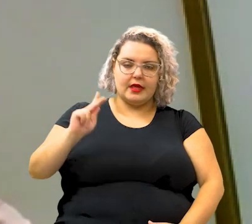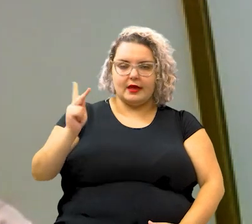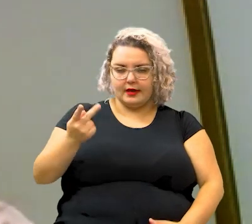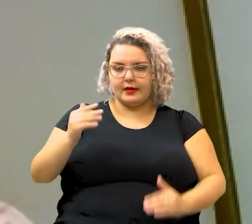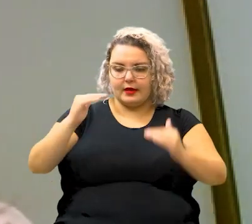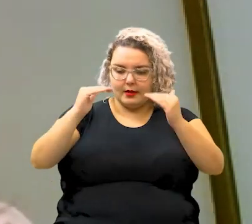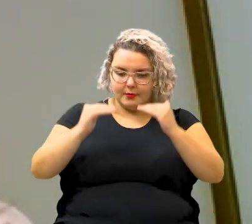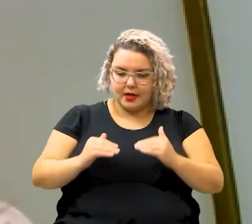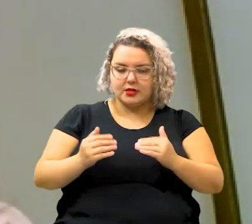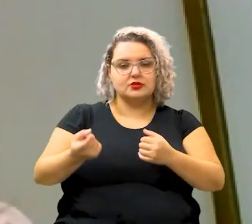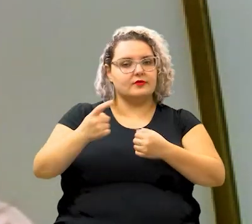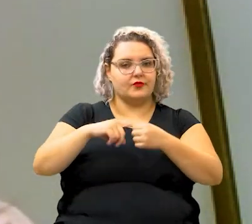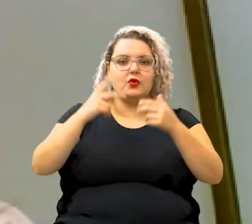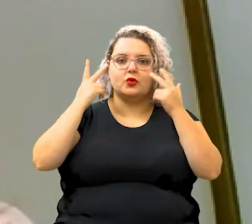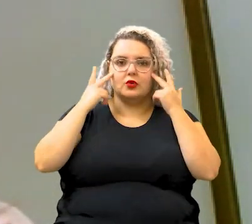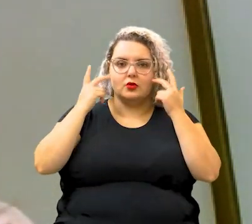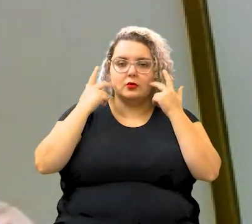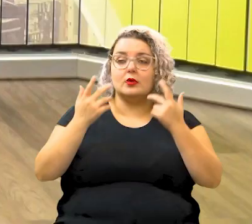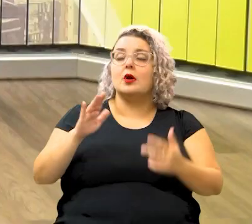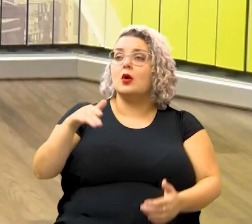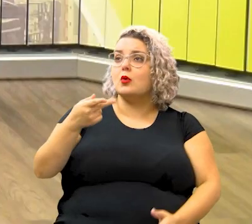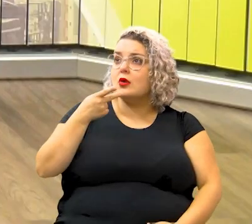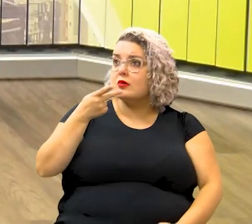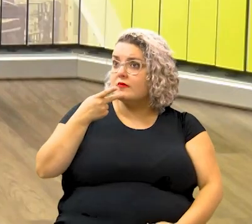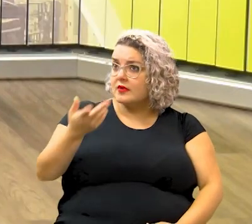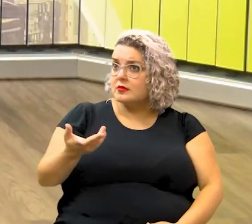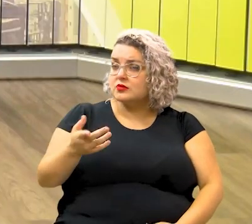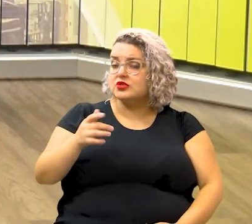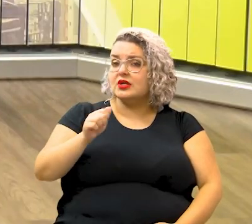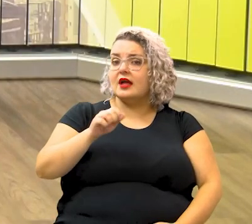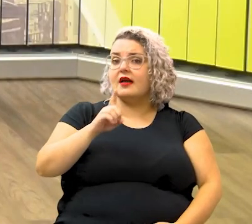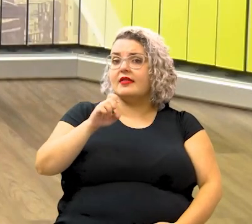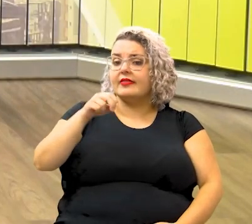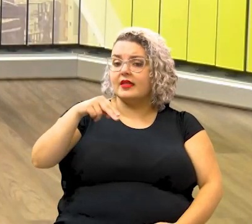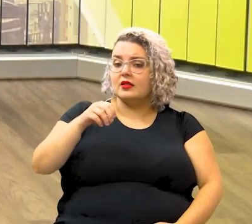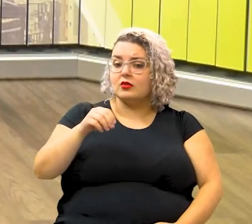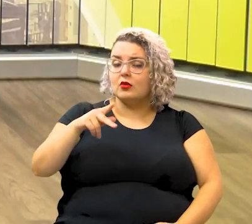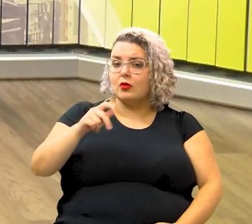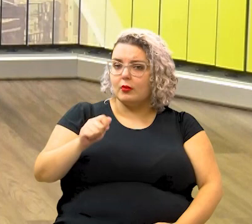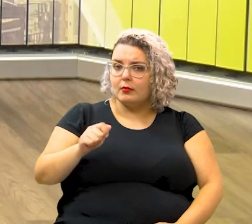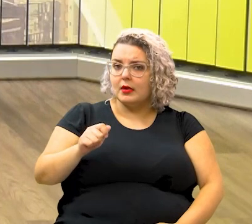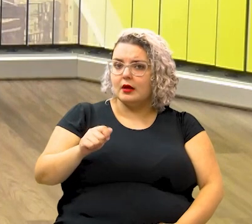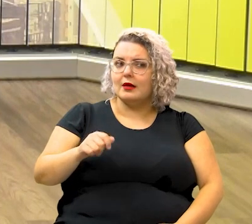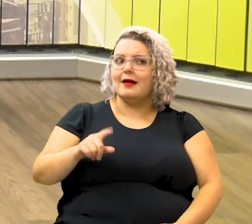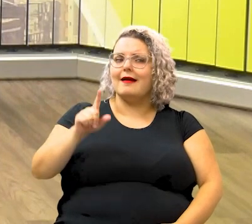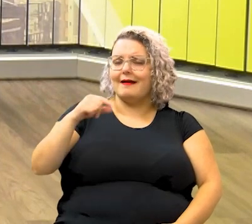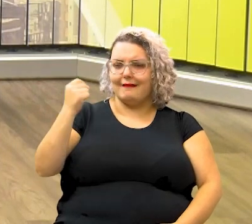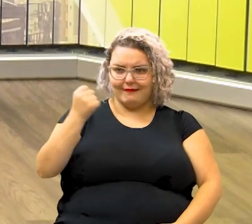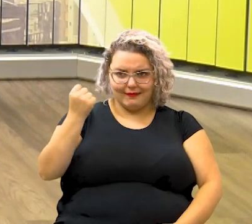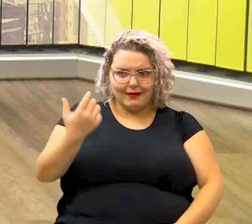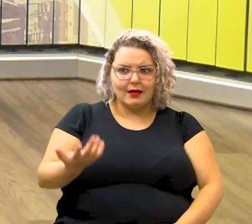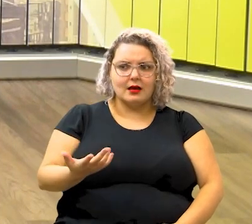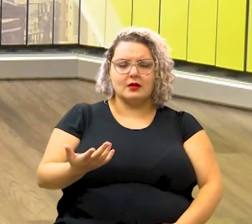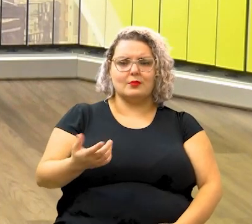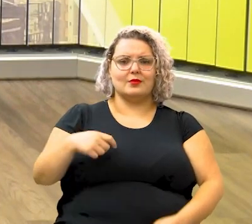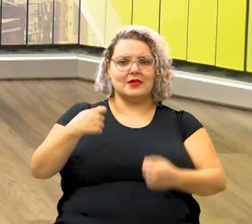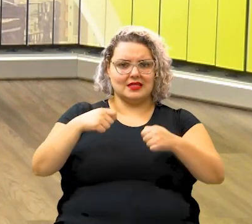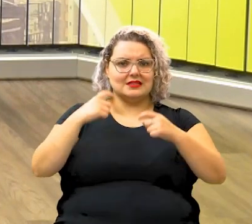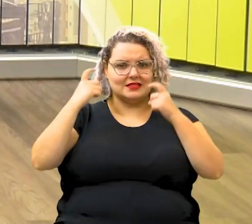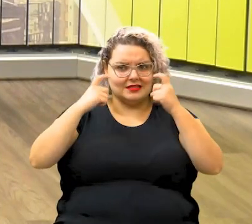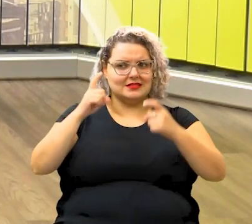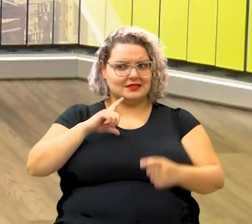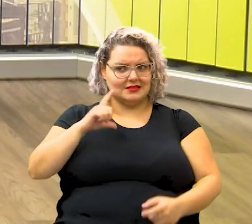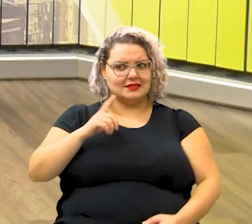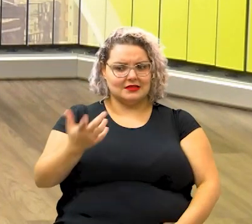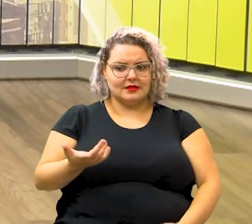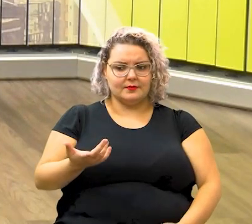tudo normalmente. Doutora, quando a gente fala de adenoma e de paratireoide, é considerada grave? Precisa ter uma certa